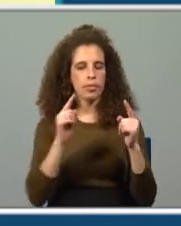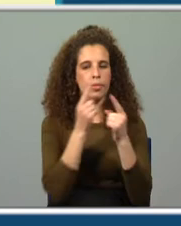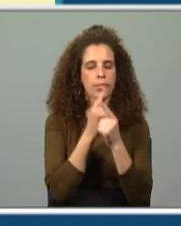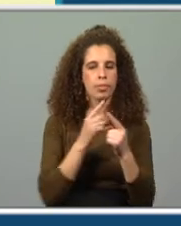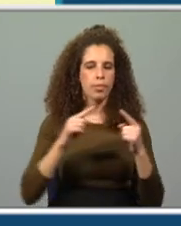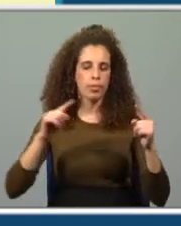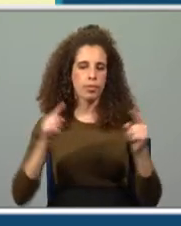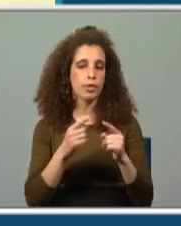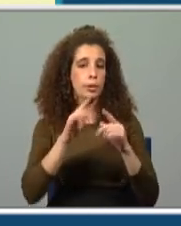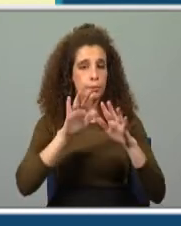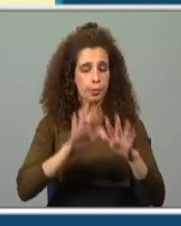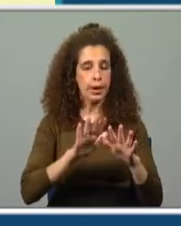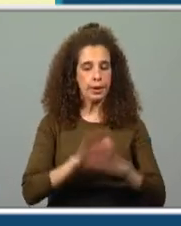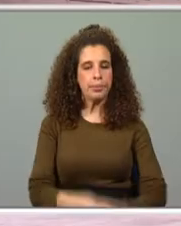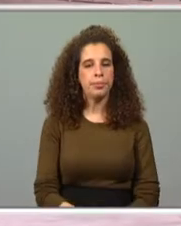Vamos parar aqui.